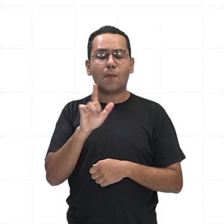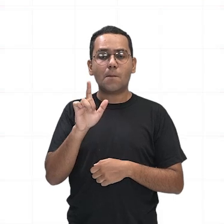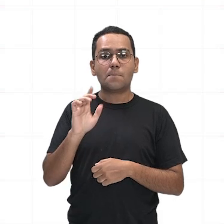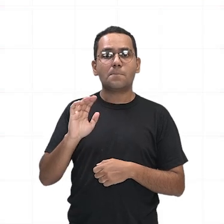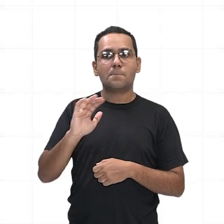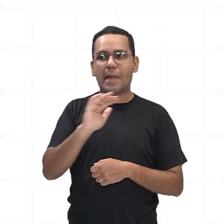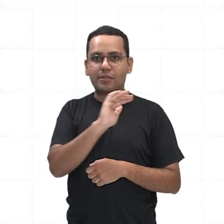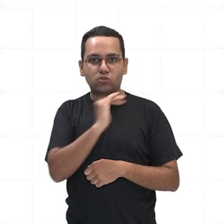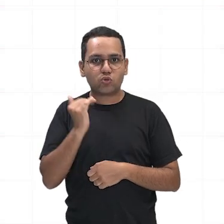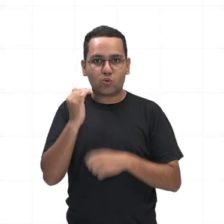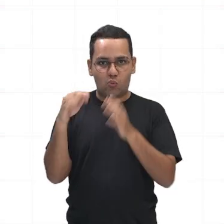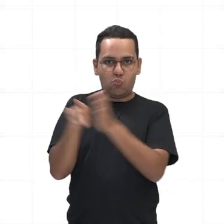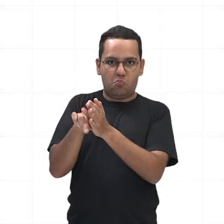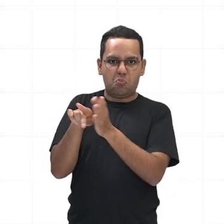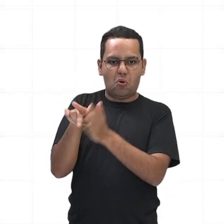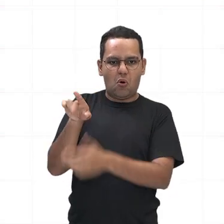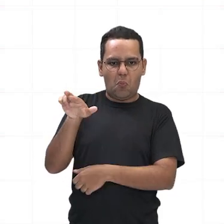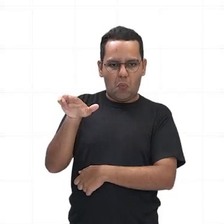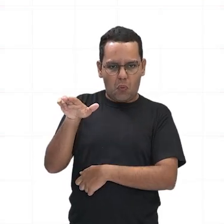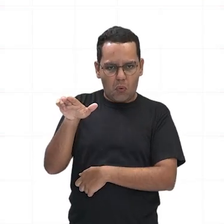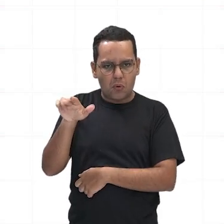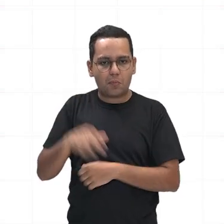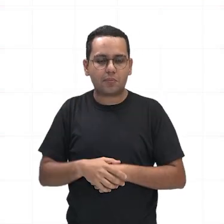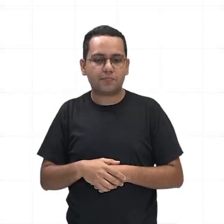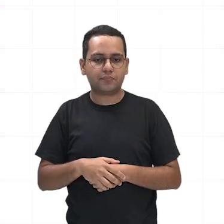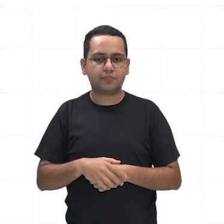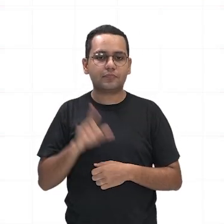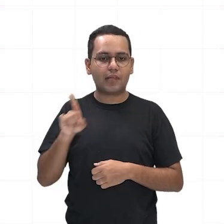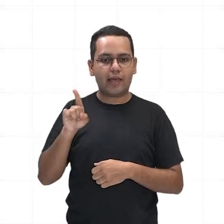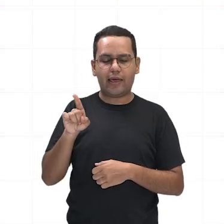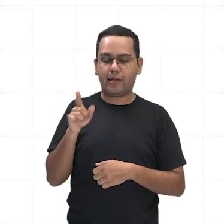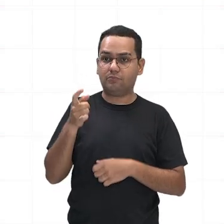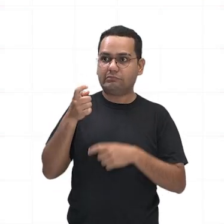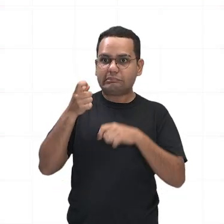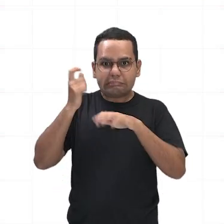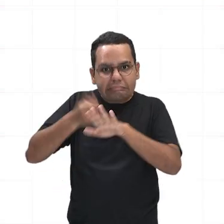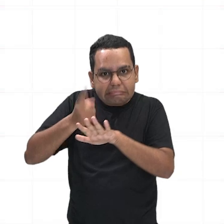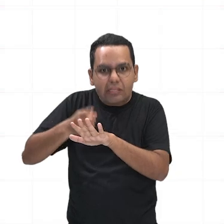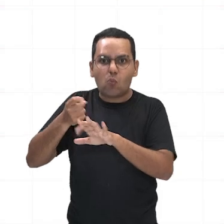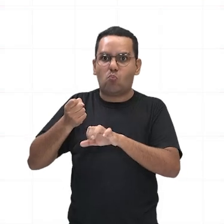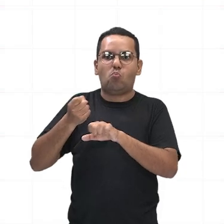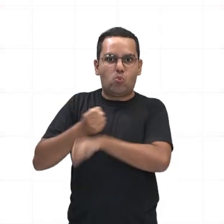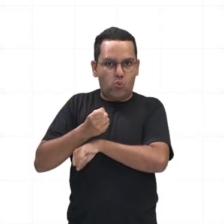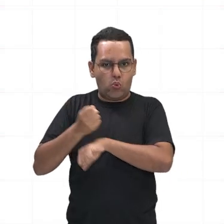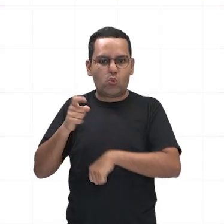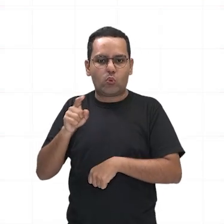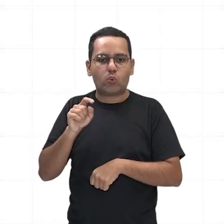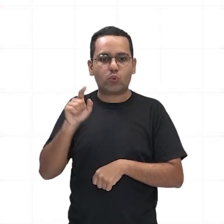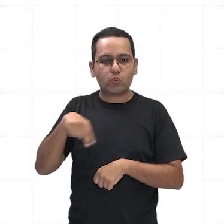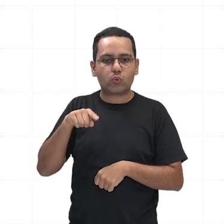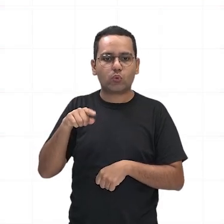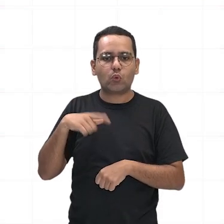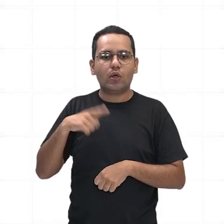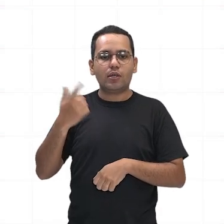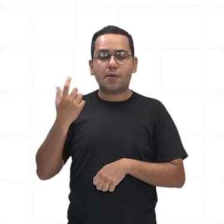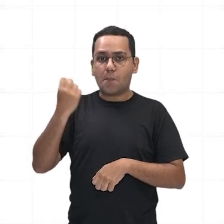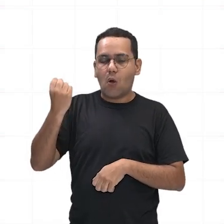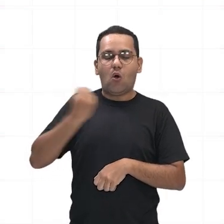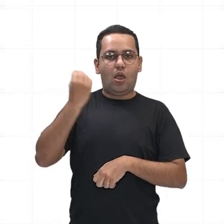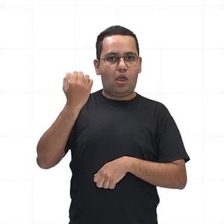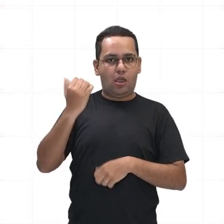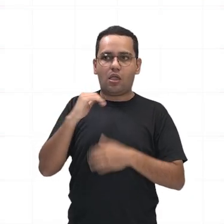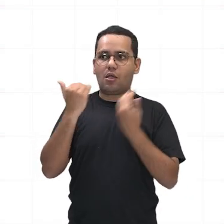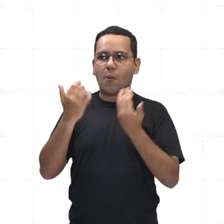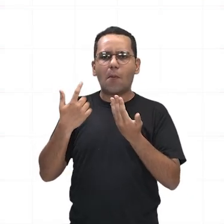um tirano imperador, morreu esfaqueado por um soldado insatisfeito com seu governo. Olha o